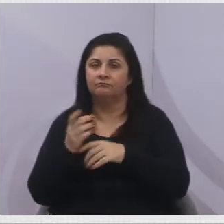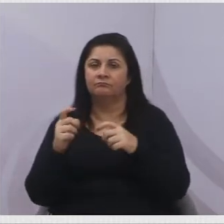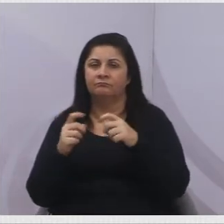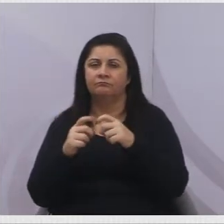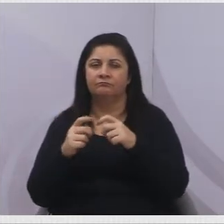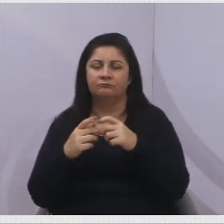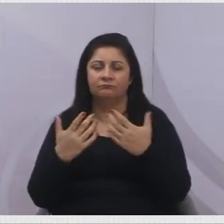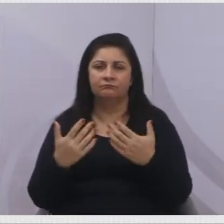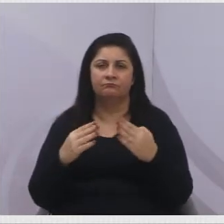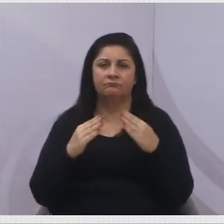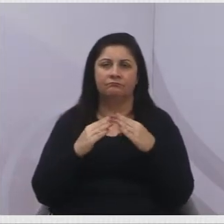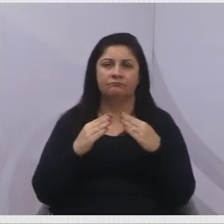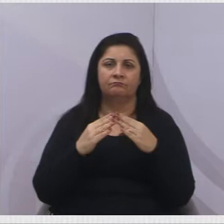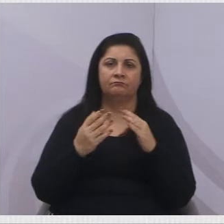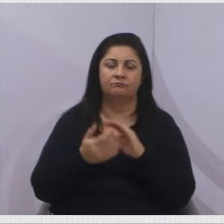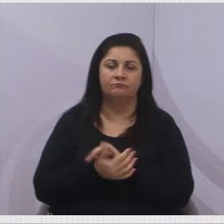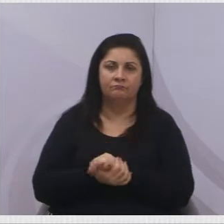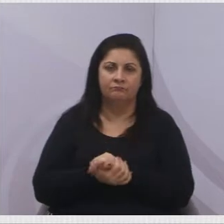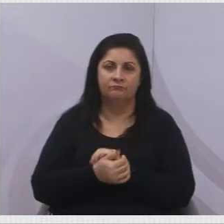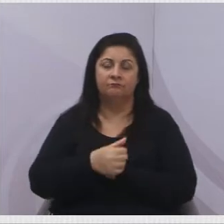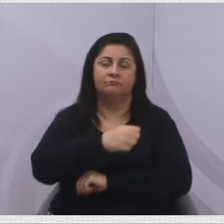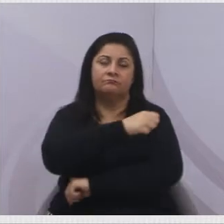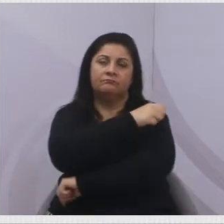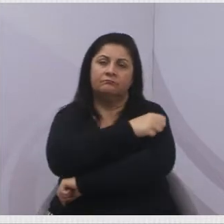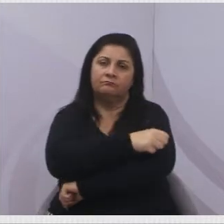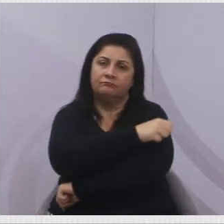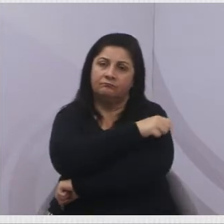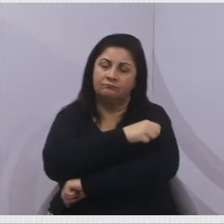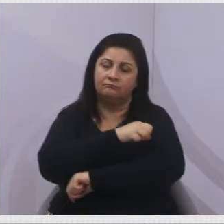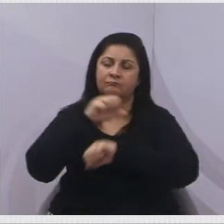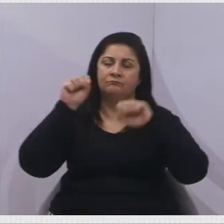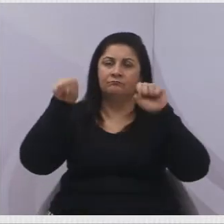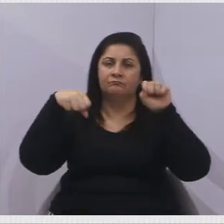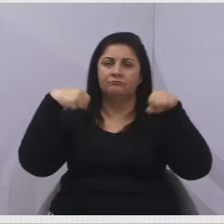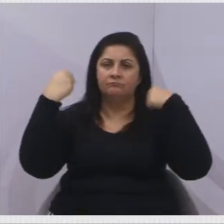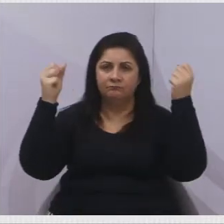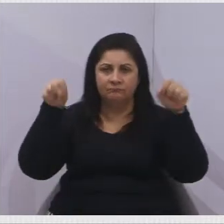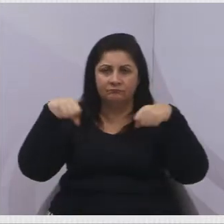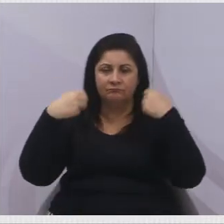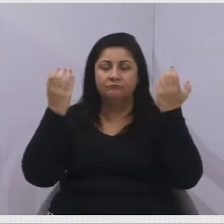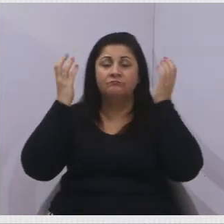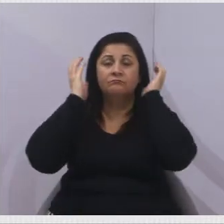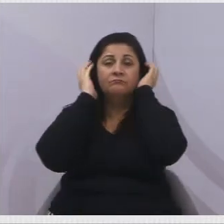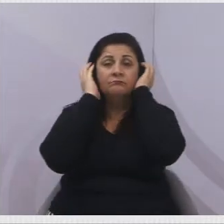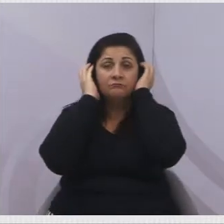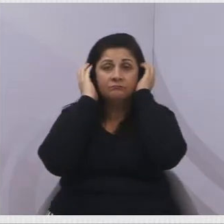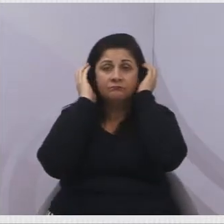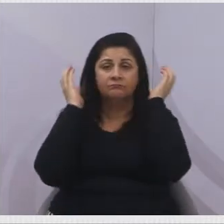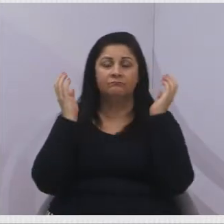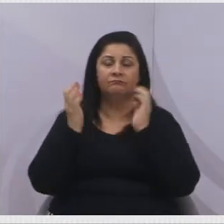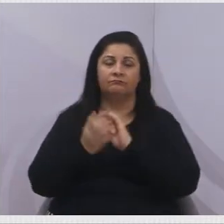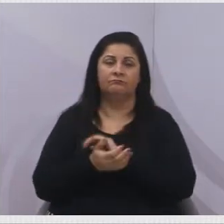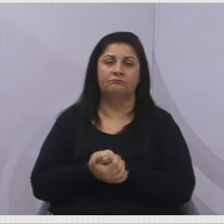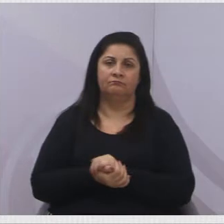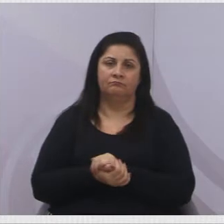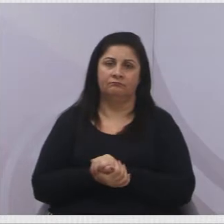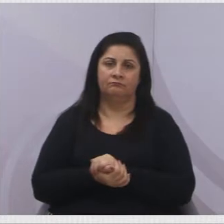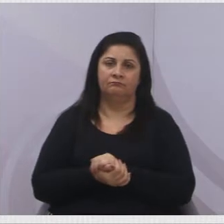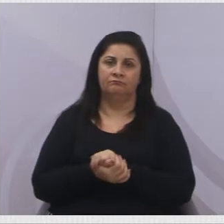médico, consulta domiciliar da enfermeira, da fisioterapeuta, da fonoaudióloga, Então, assim,